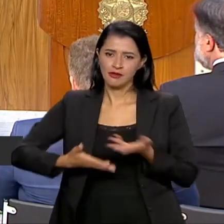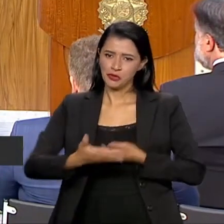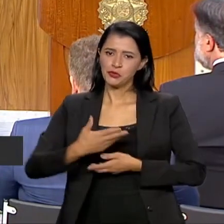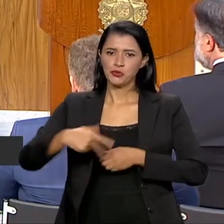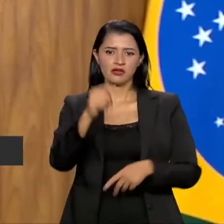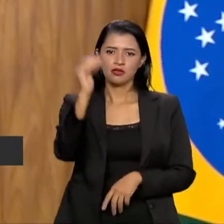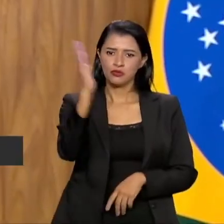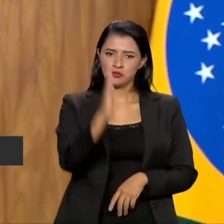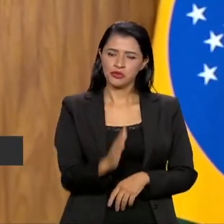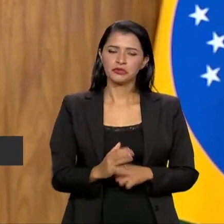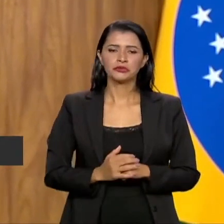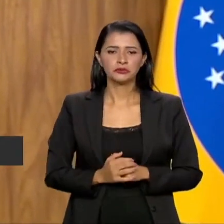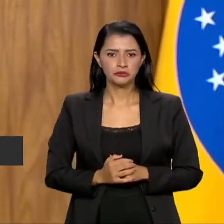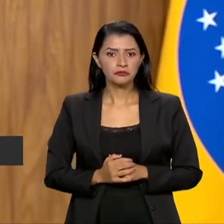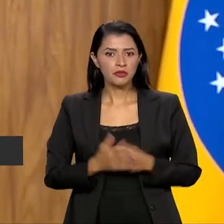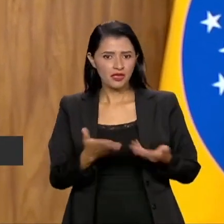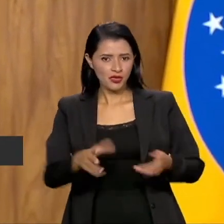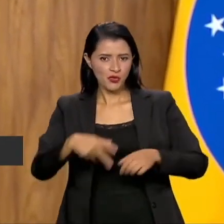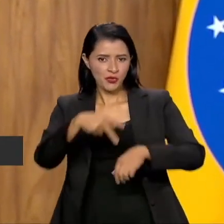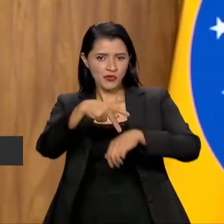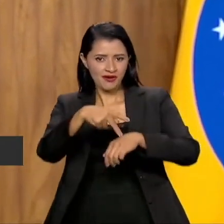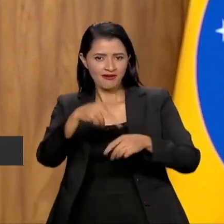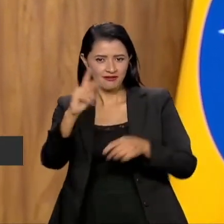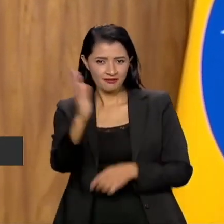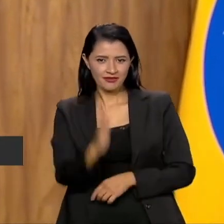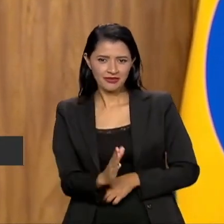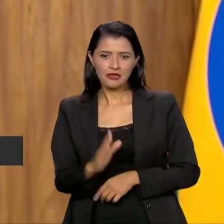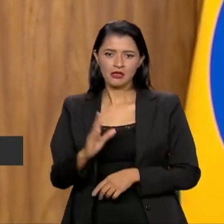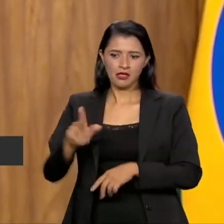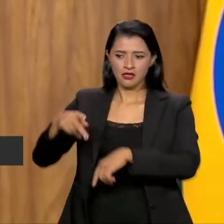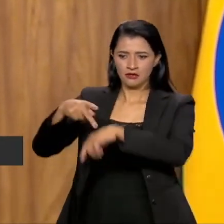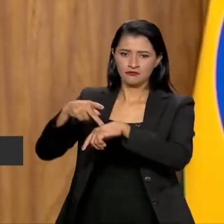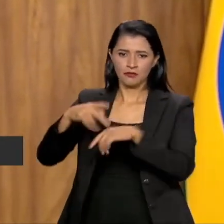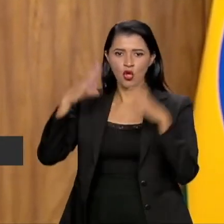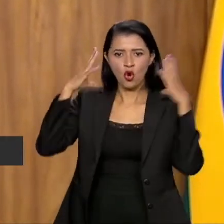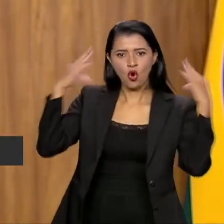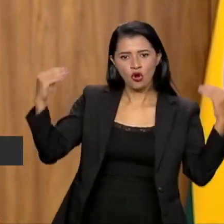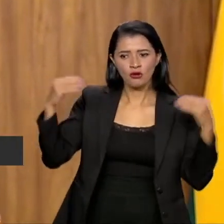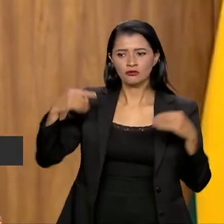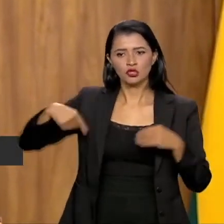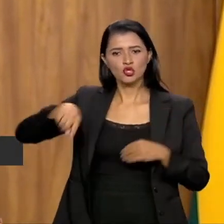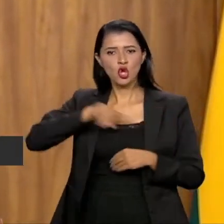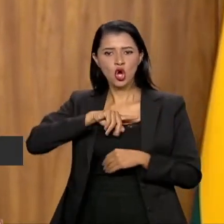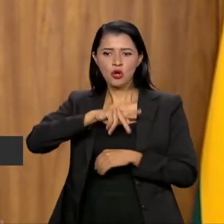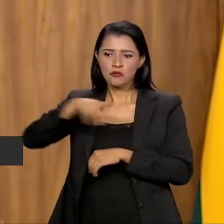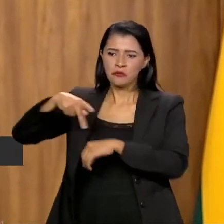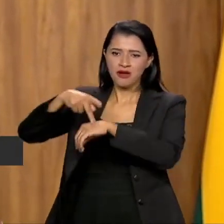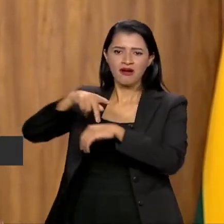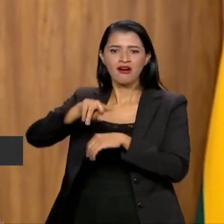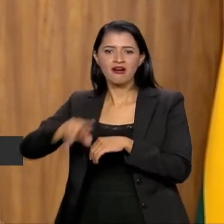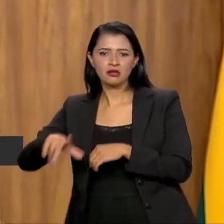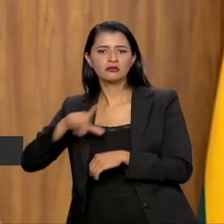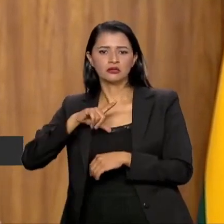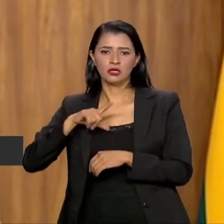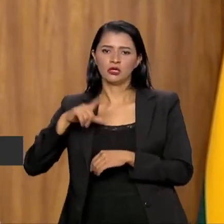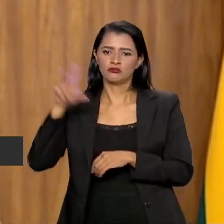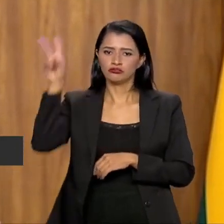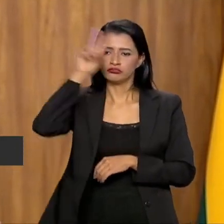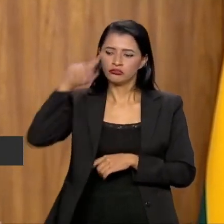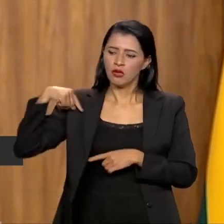nossos países, o Brasil e a Holanda e os Países Baixos. Nós temos uma história muito